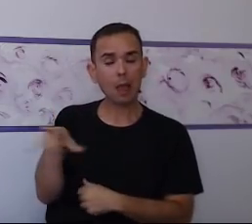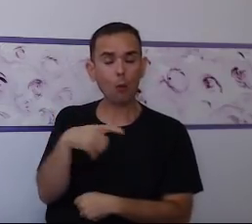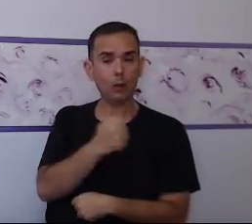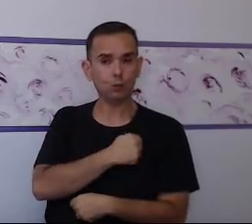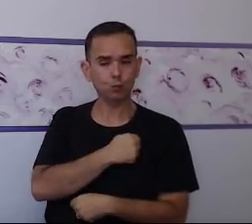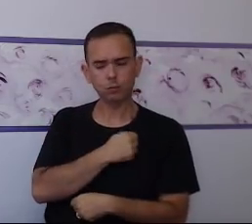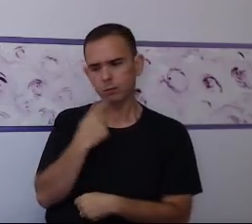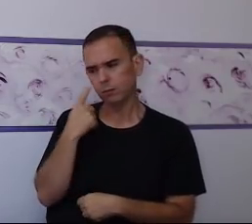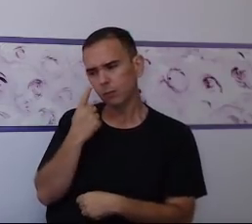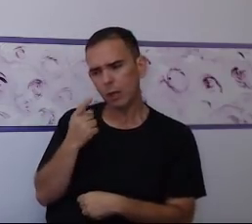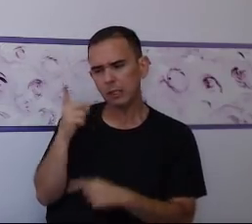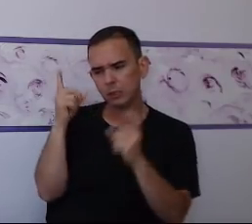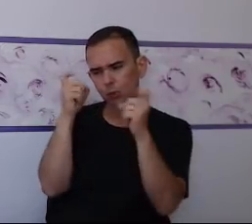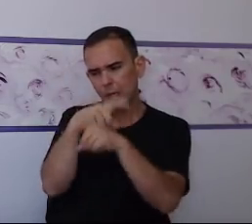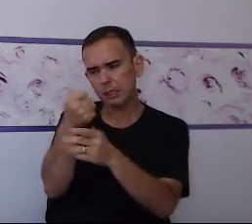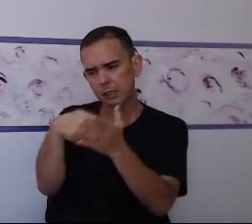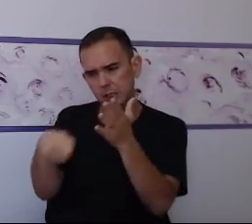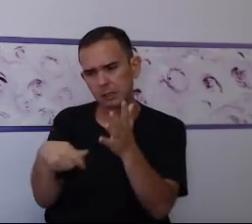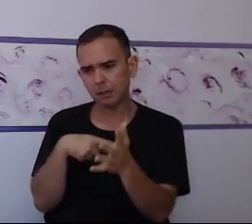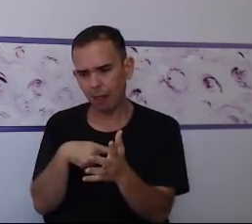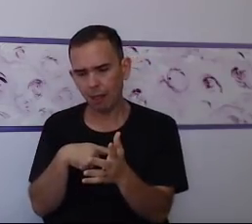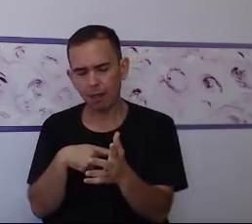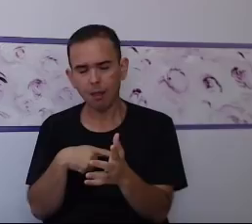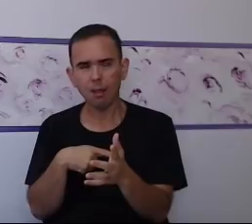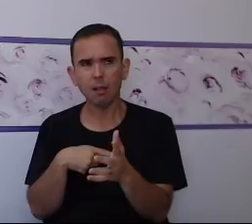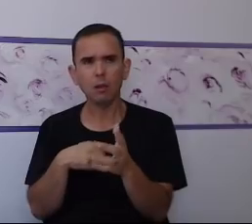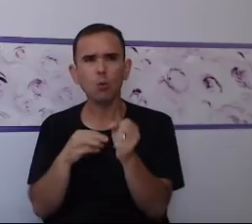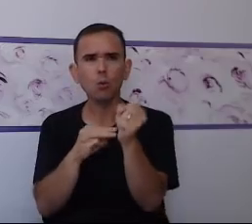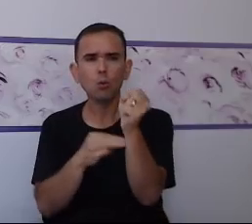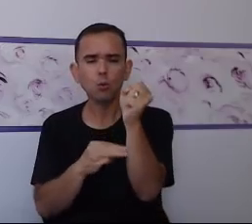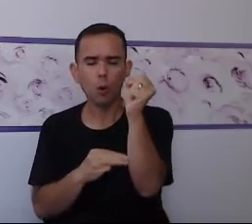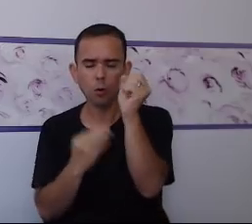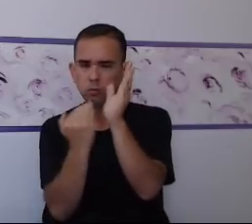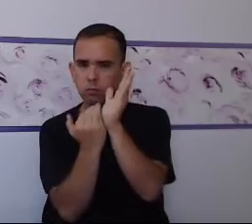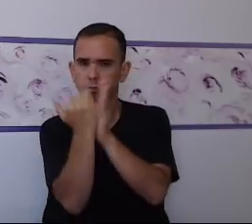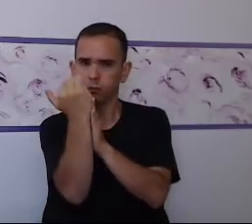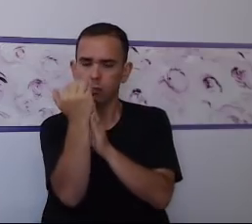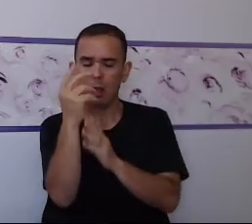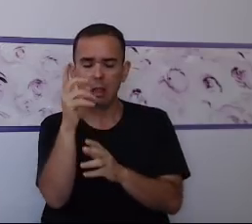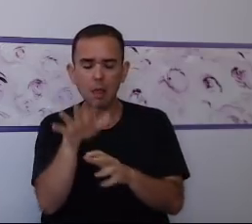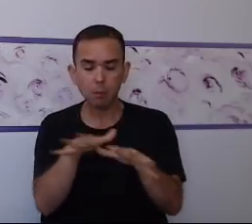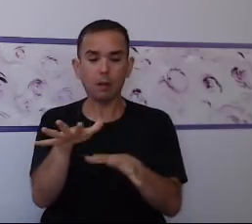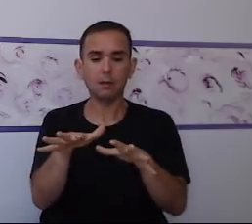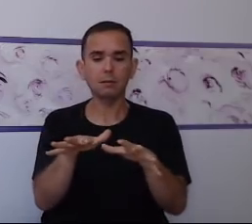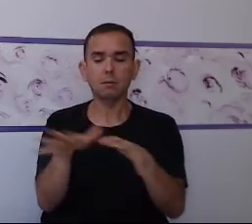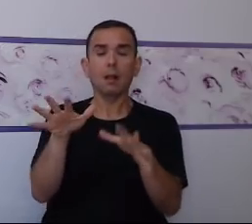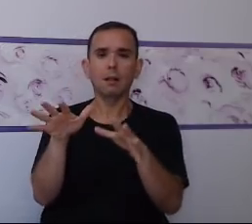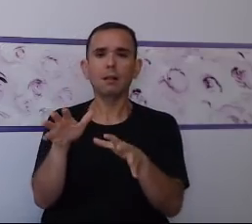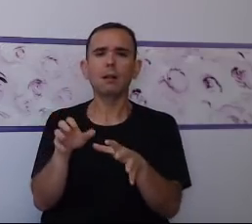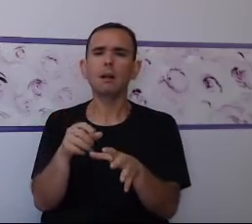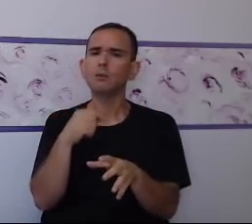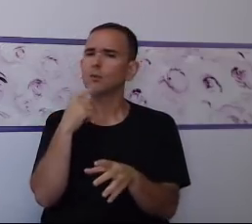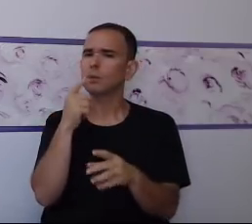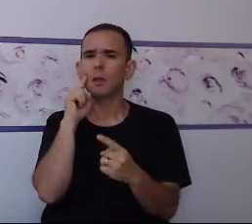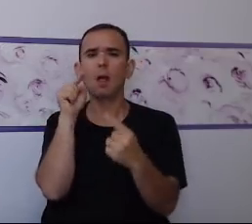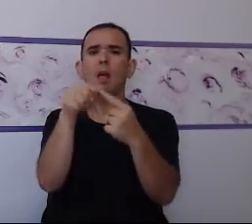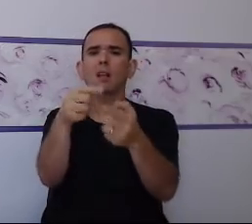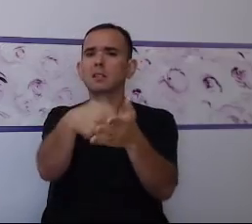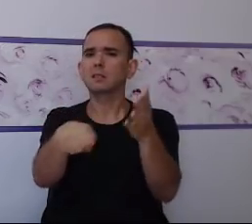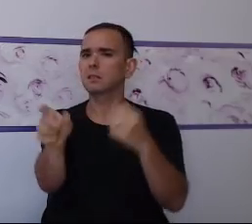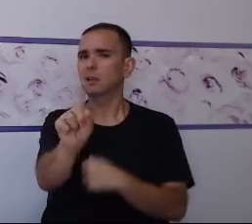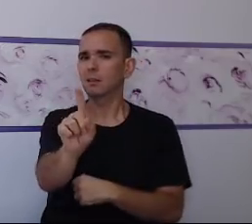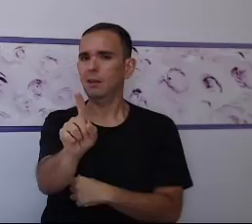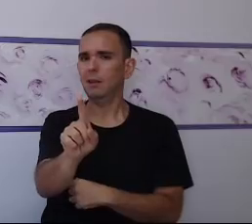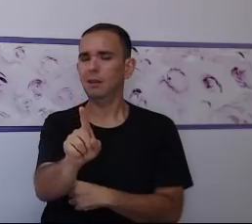já vê que tem uma dificuldade na escrita, que tem um tônus aumentado, que ele é espástico, muitas vezes a gente não vai alcançar a escrita.